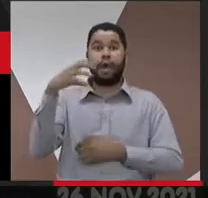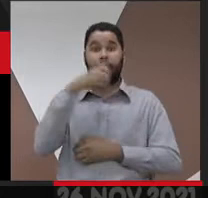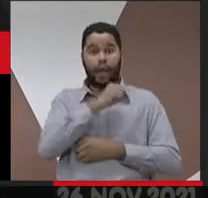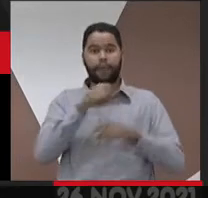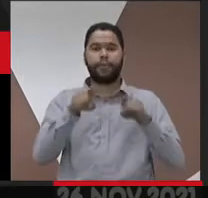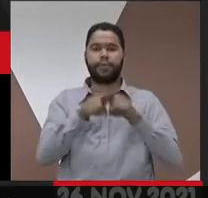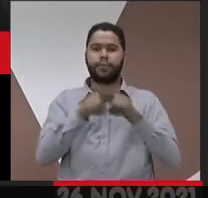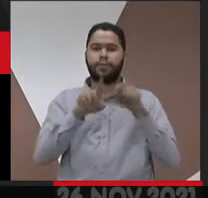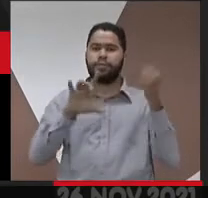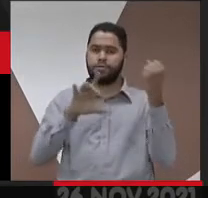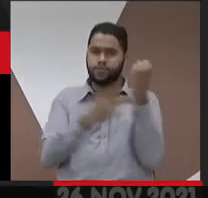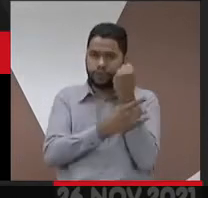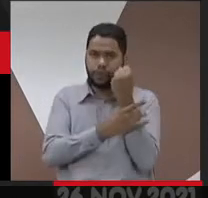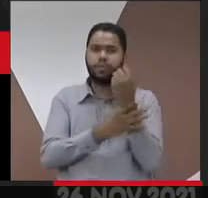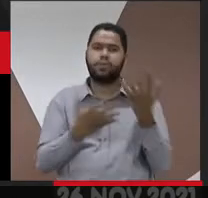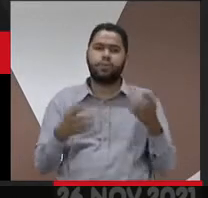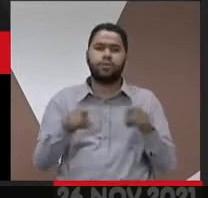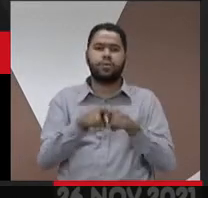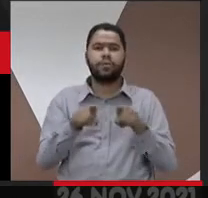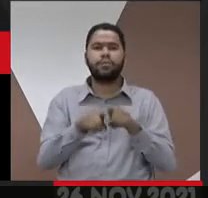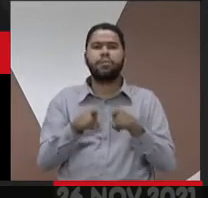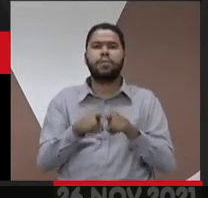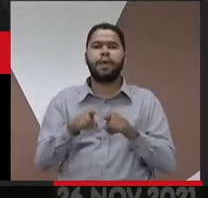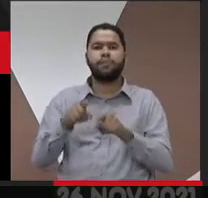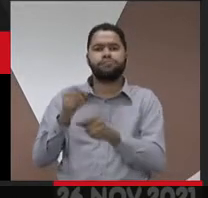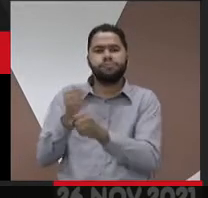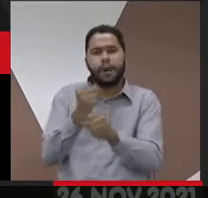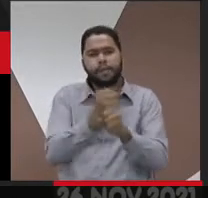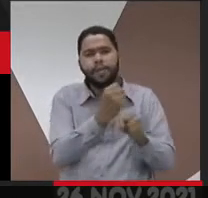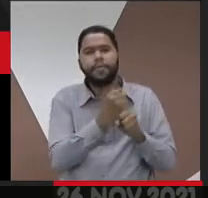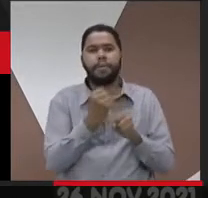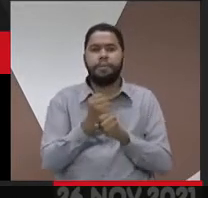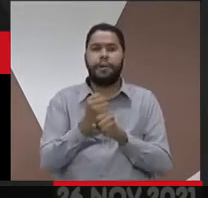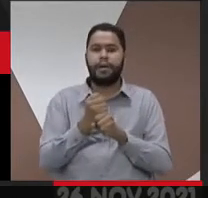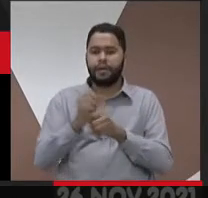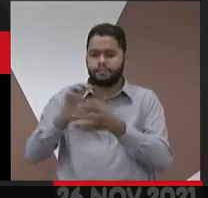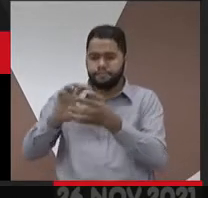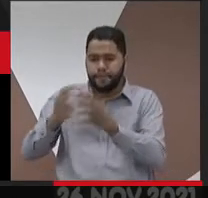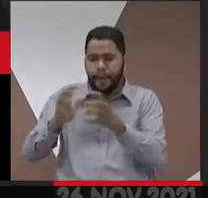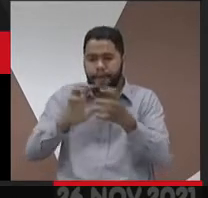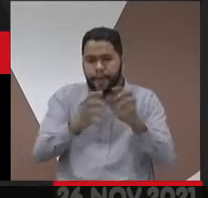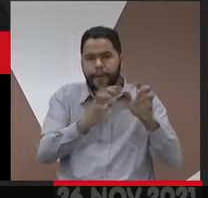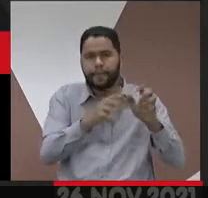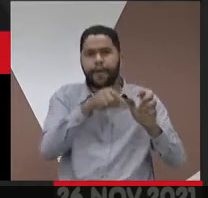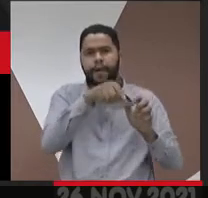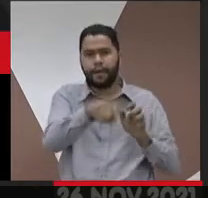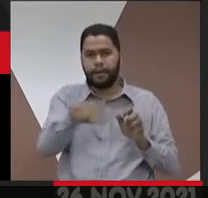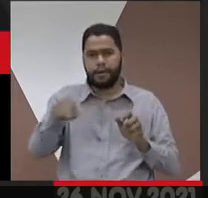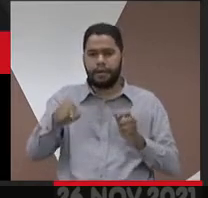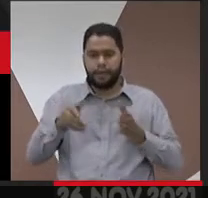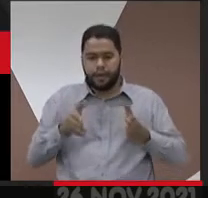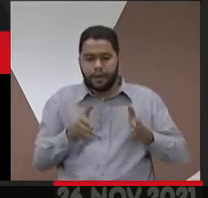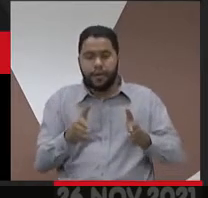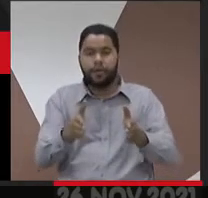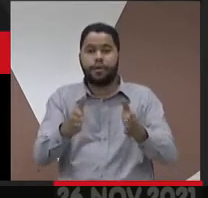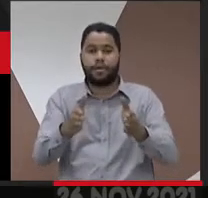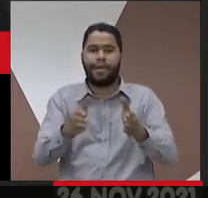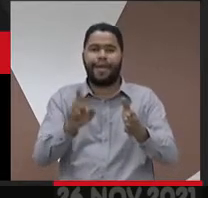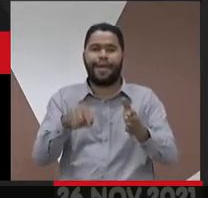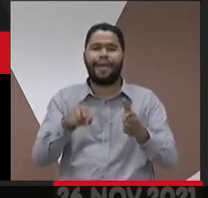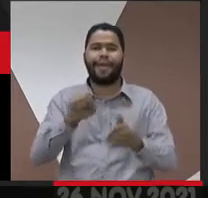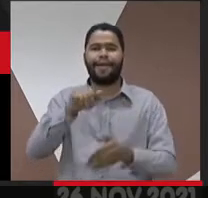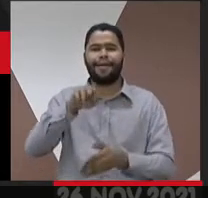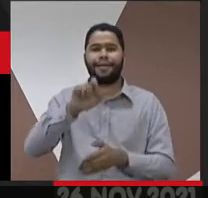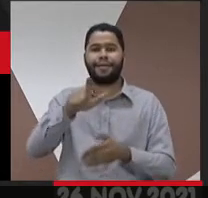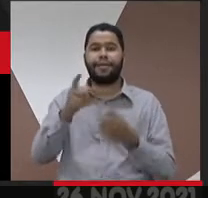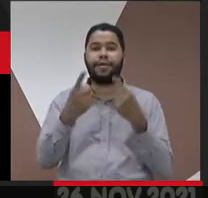atenção que a obra, o tipo de rodovia que vai ser construída, né, que se pretende construir com o rodoanel, é uma